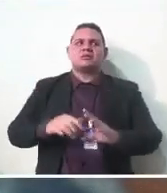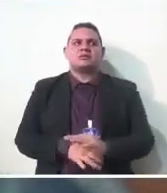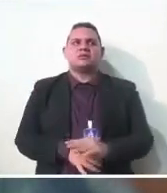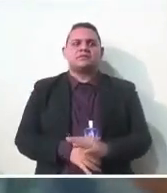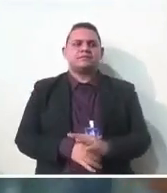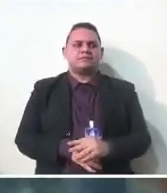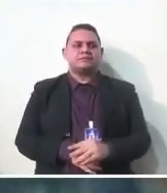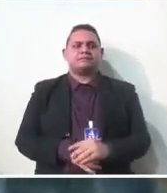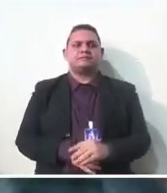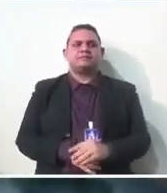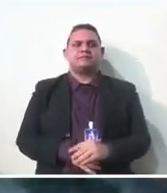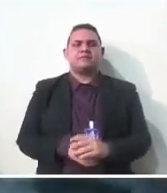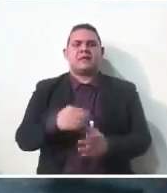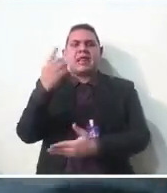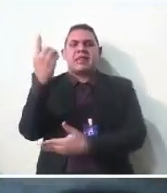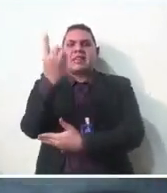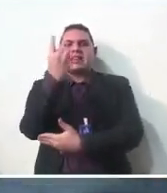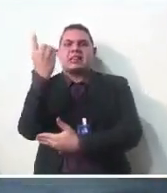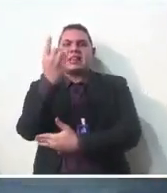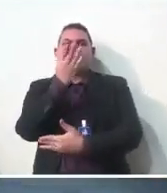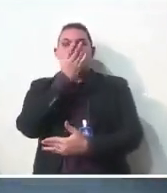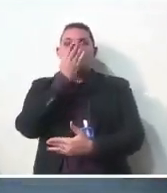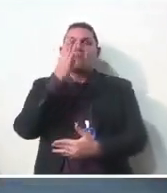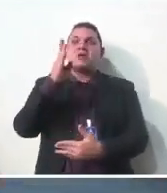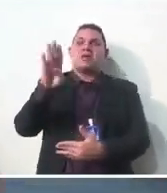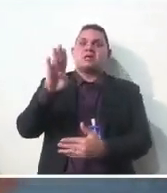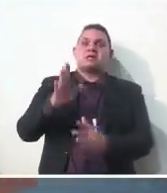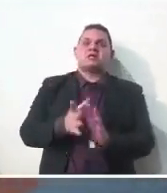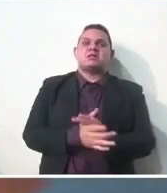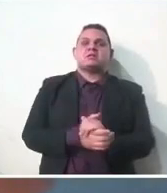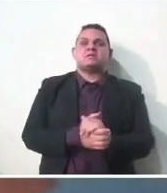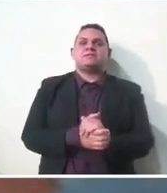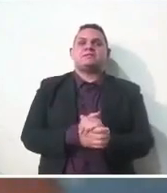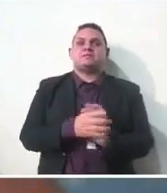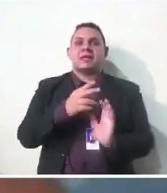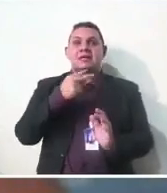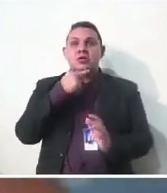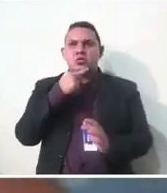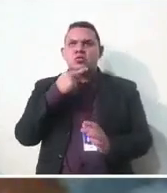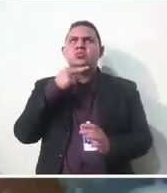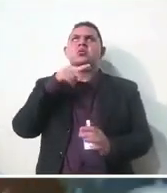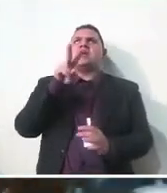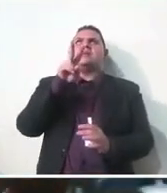cabia. Aí Davi profetiza do Espírito Santo: levantai a cabeça,